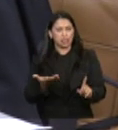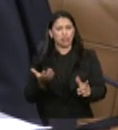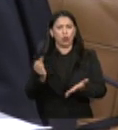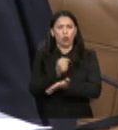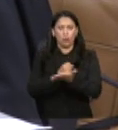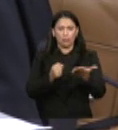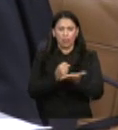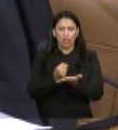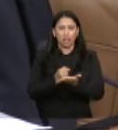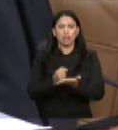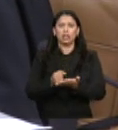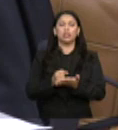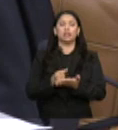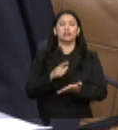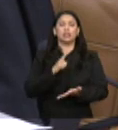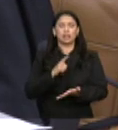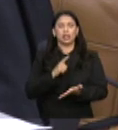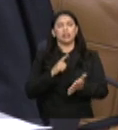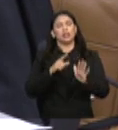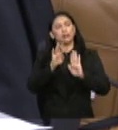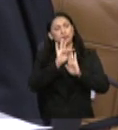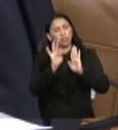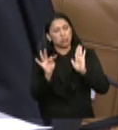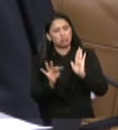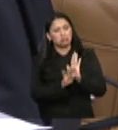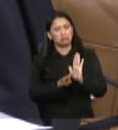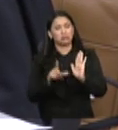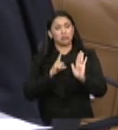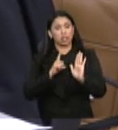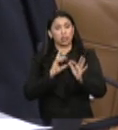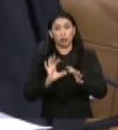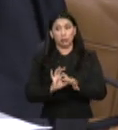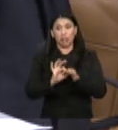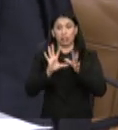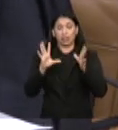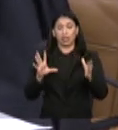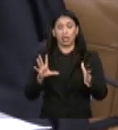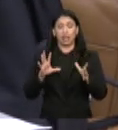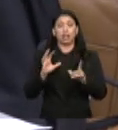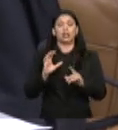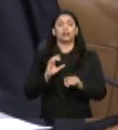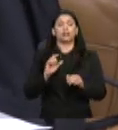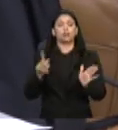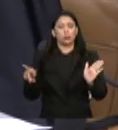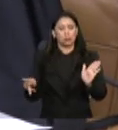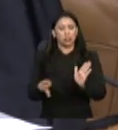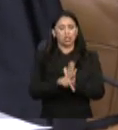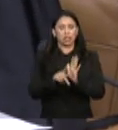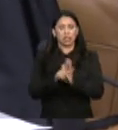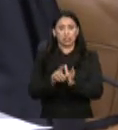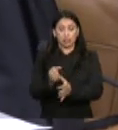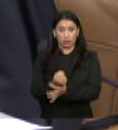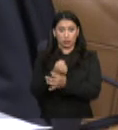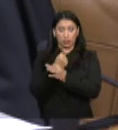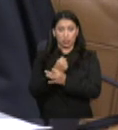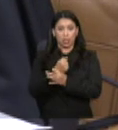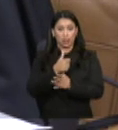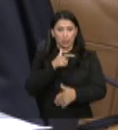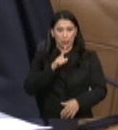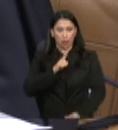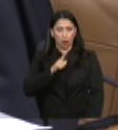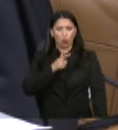a igualdade a propriedade e a segurança como sustenta o Professor Vicente de Paulo Barreto